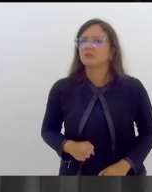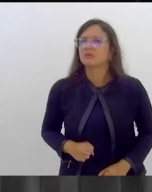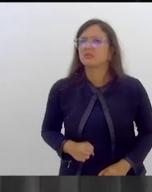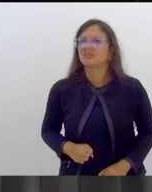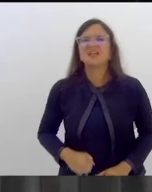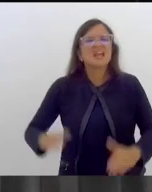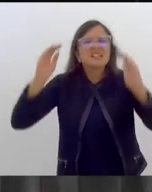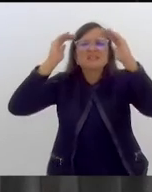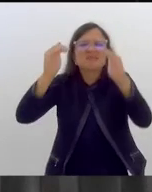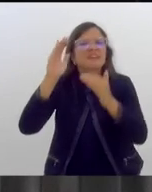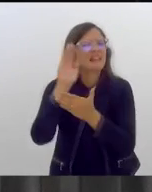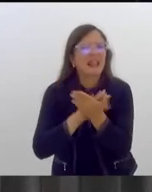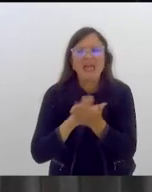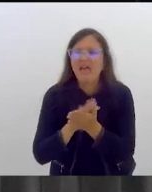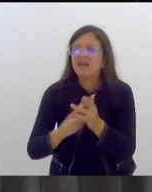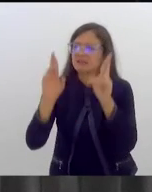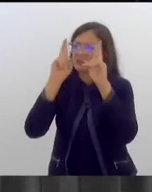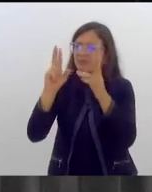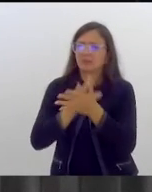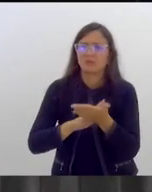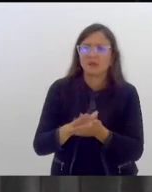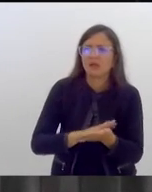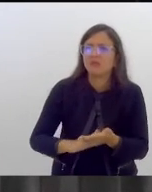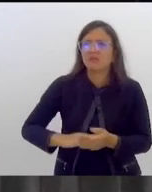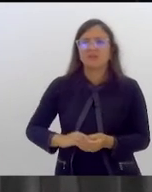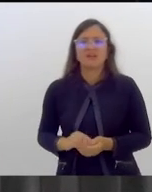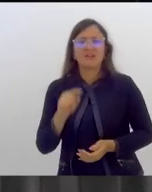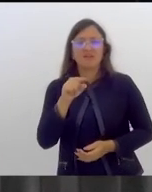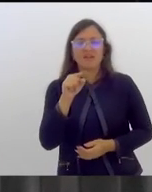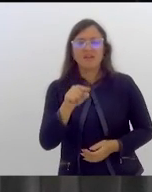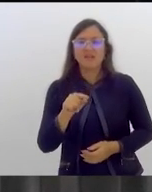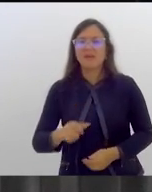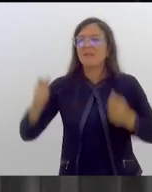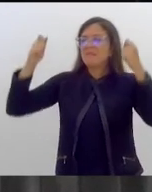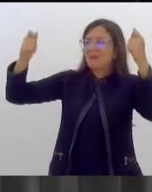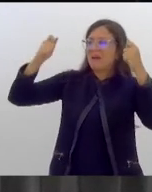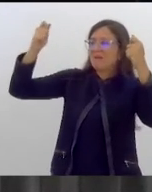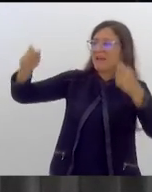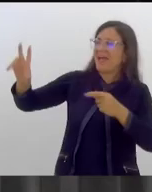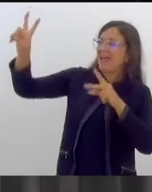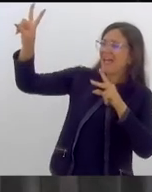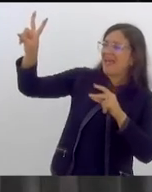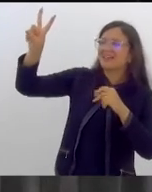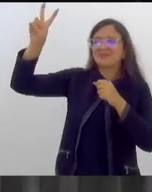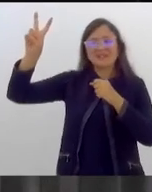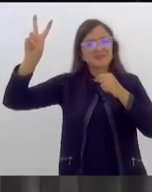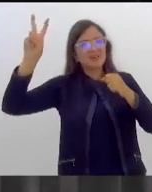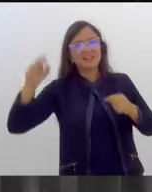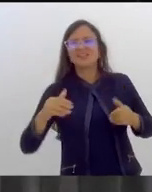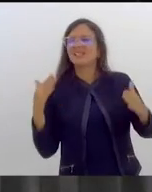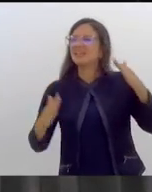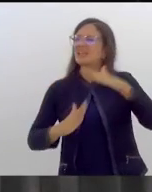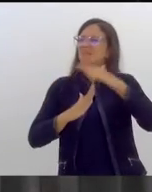desrespeitoso faz uma campanha participa de uma campanha Sem Limites para